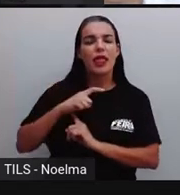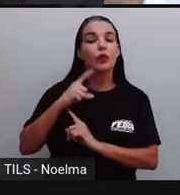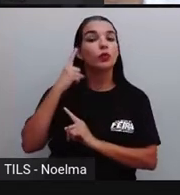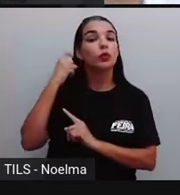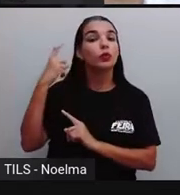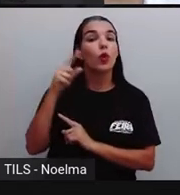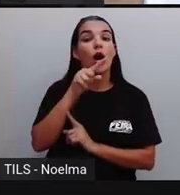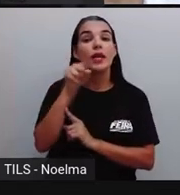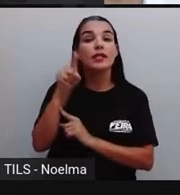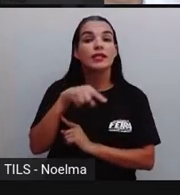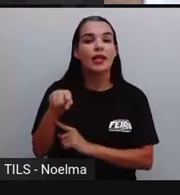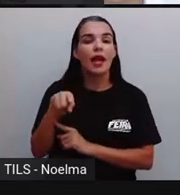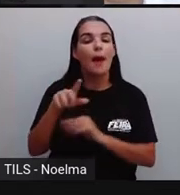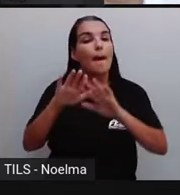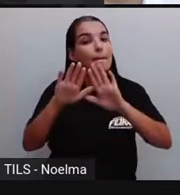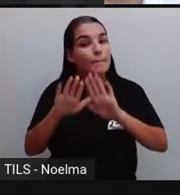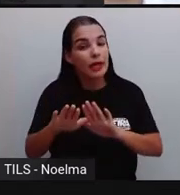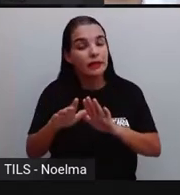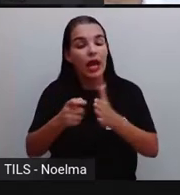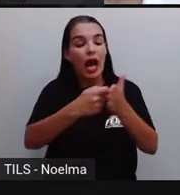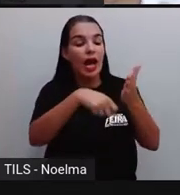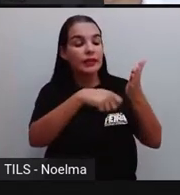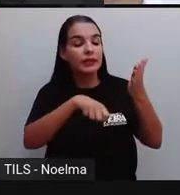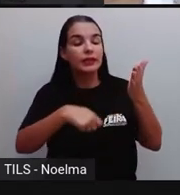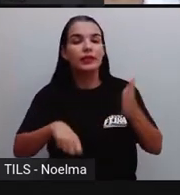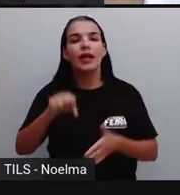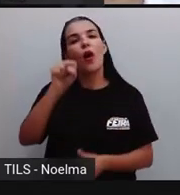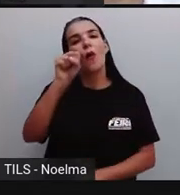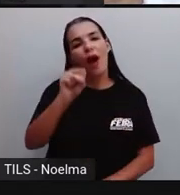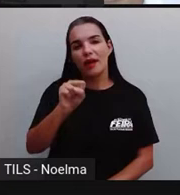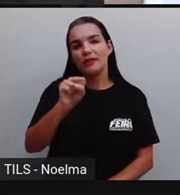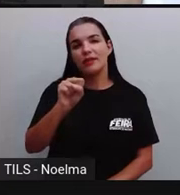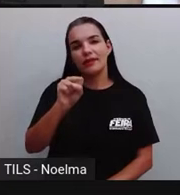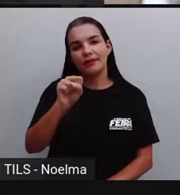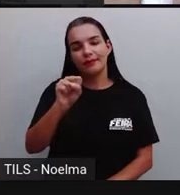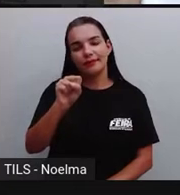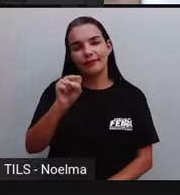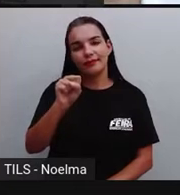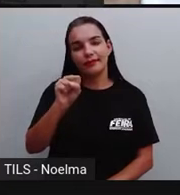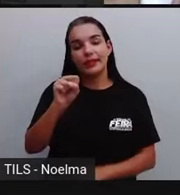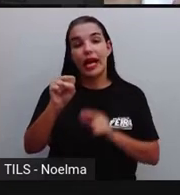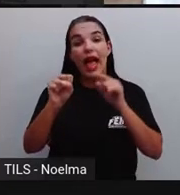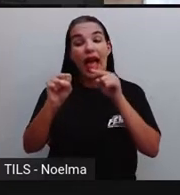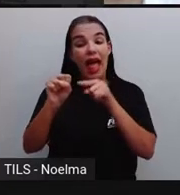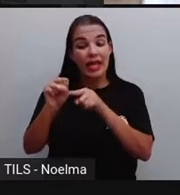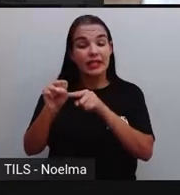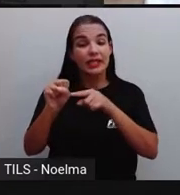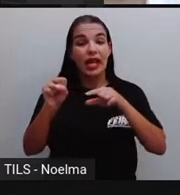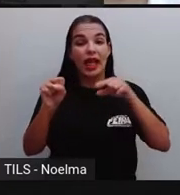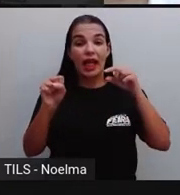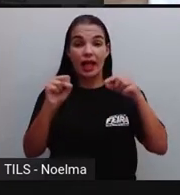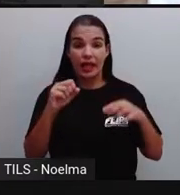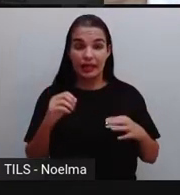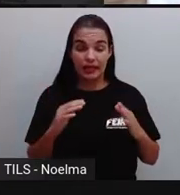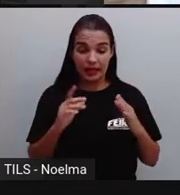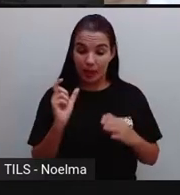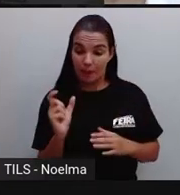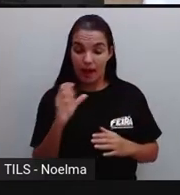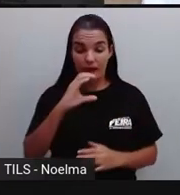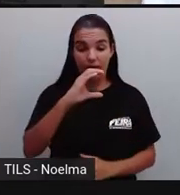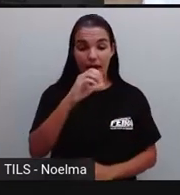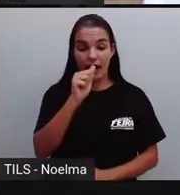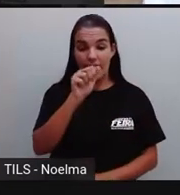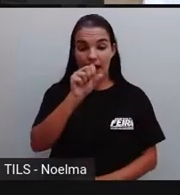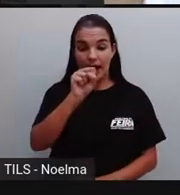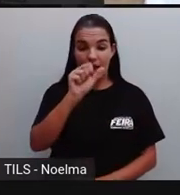tem? Mas a palavra casa não é escrita com Z. A palavra casa é escrita com si.